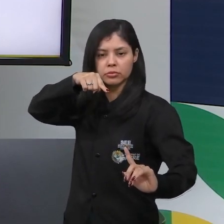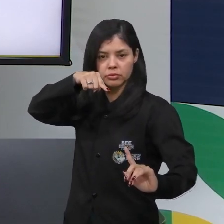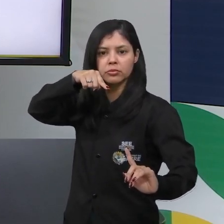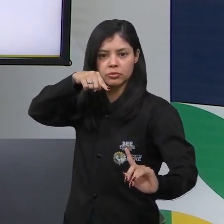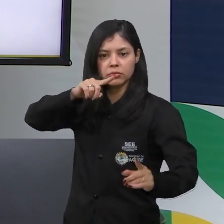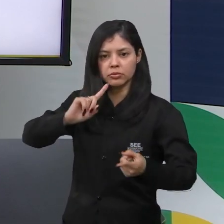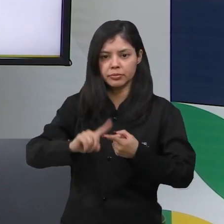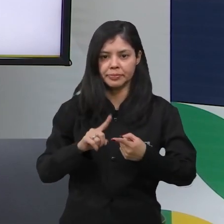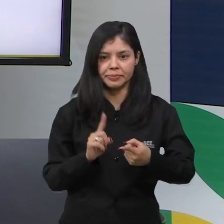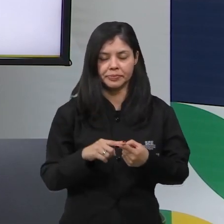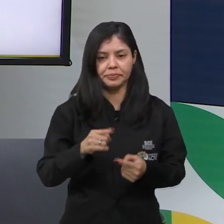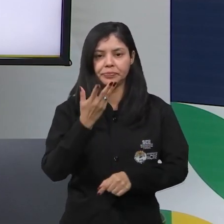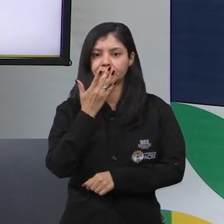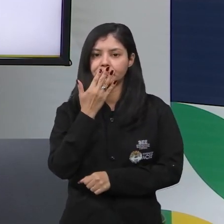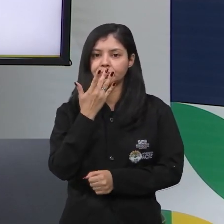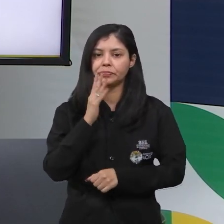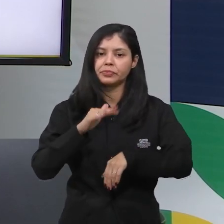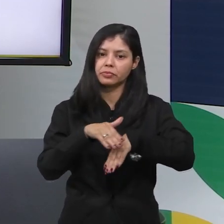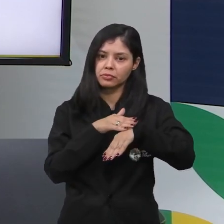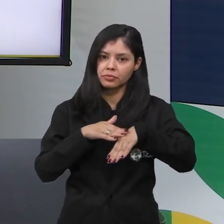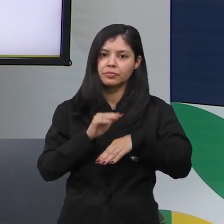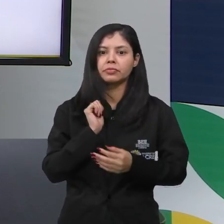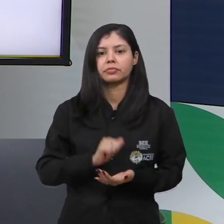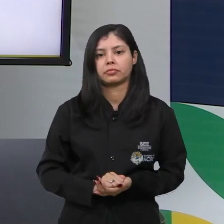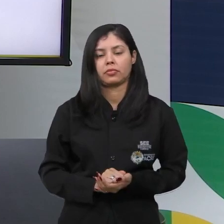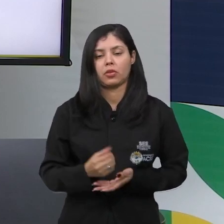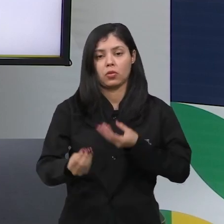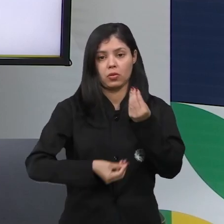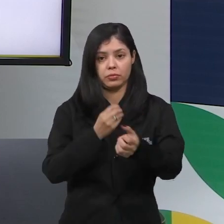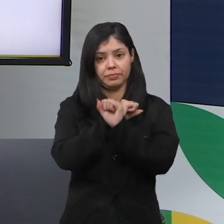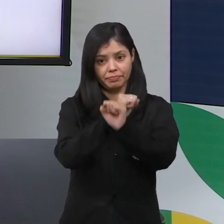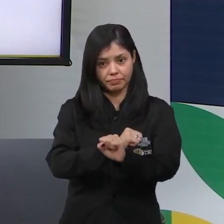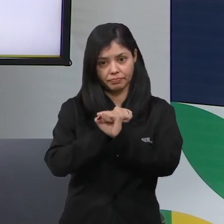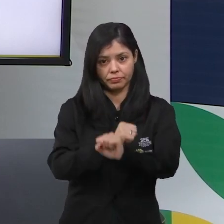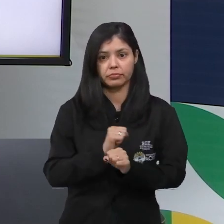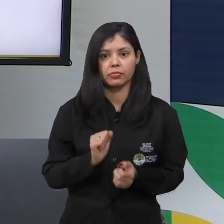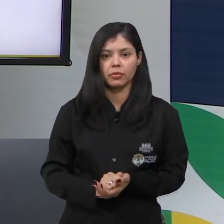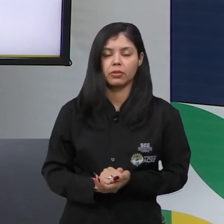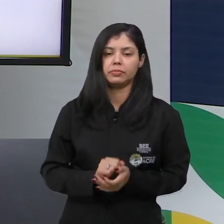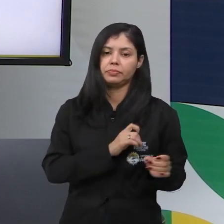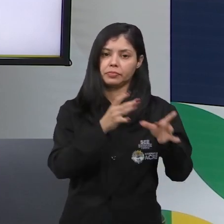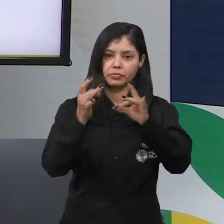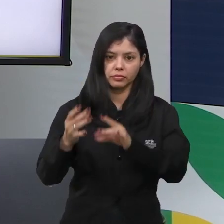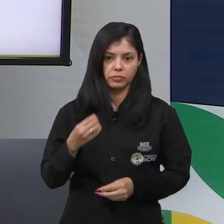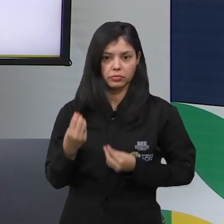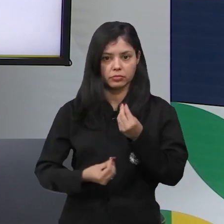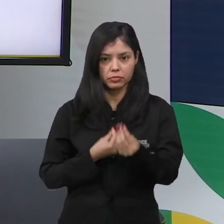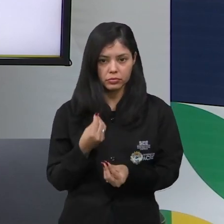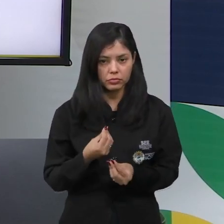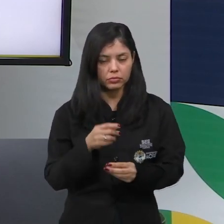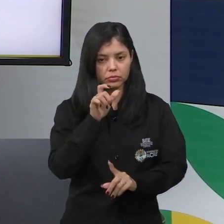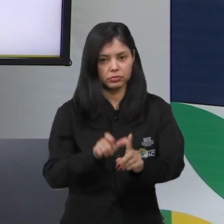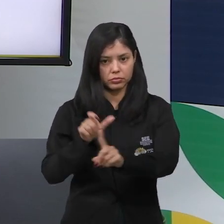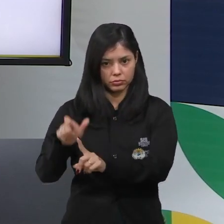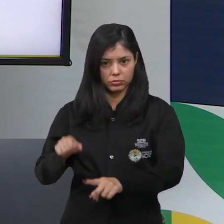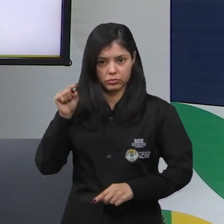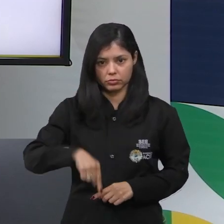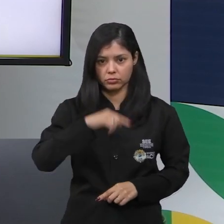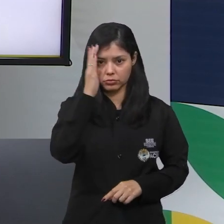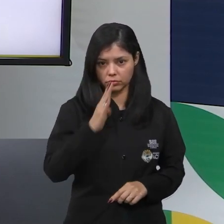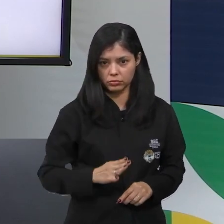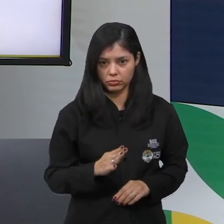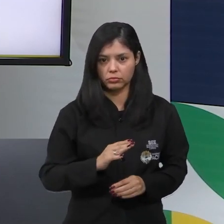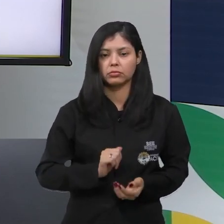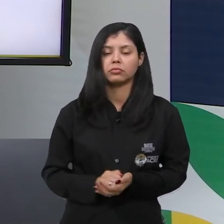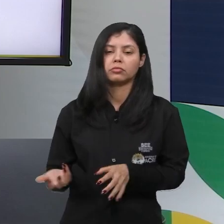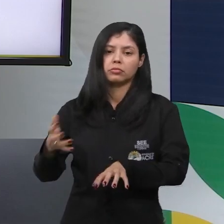africano por conta da cor da pele, para trabalharem como escravos, para serem comercializados como peça aqui nesse